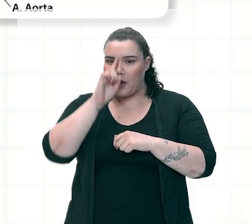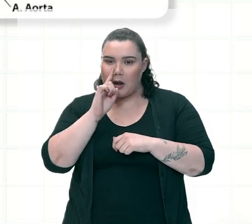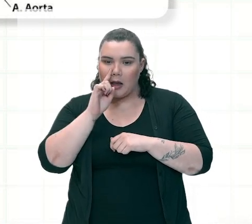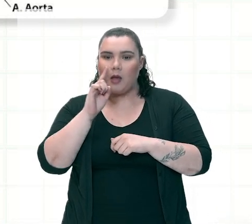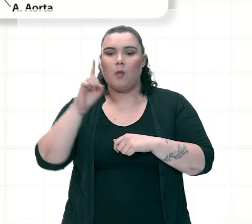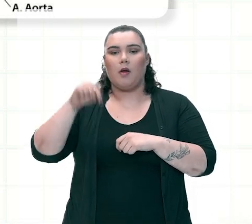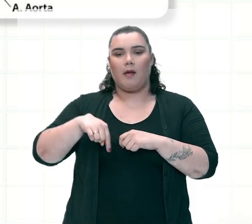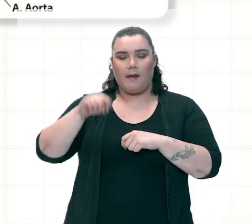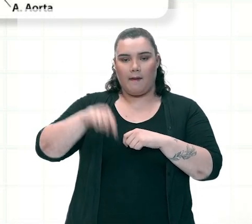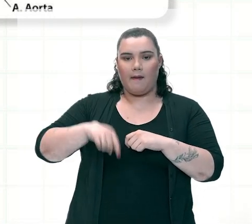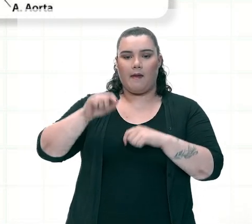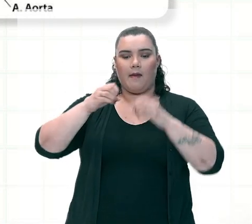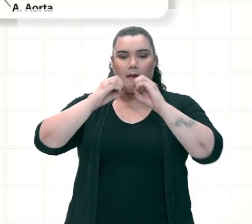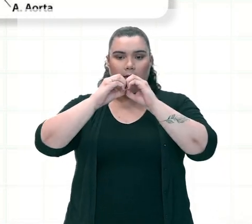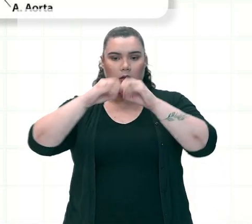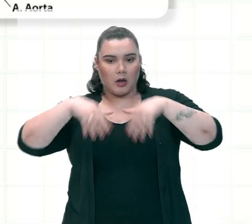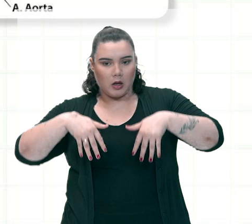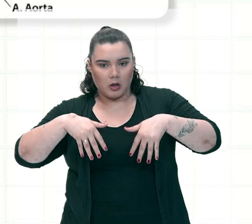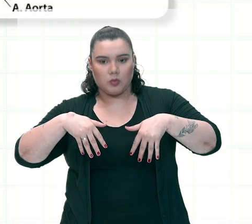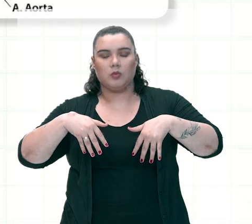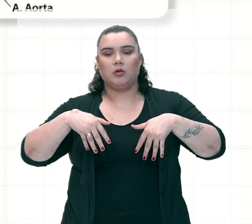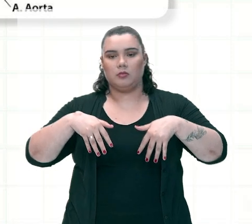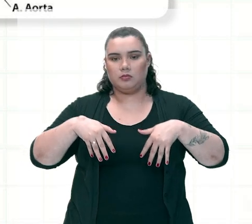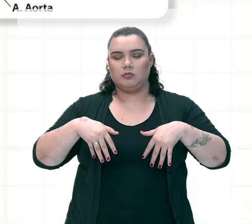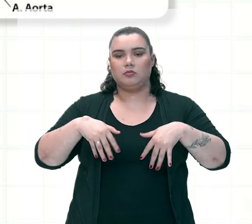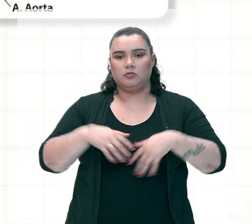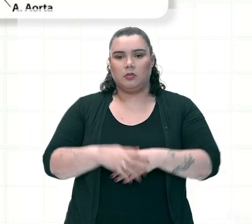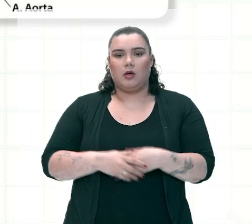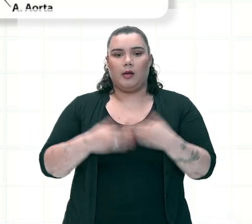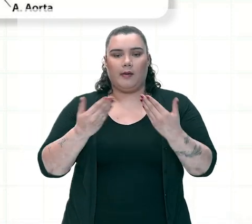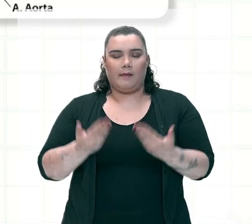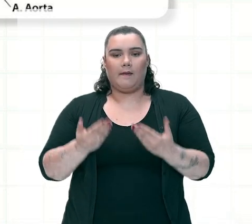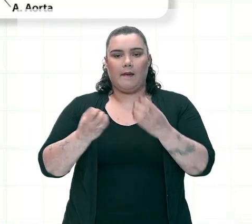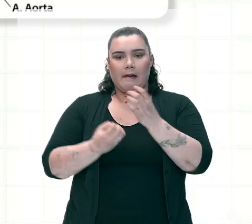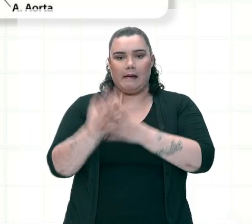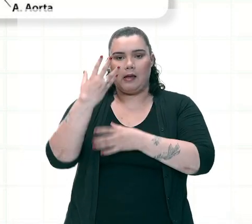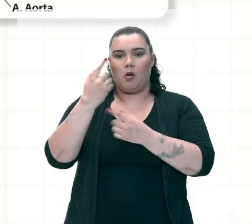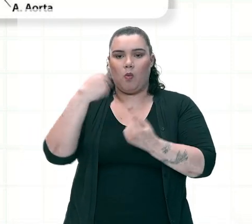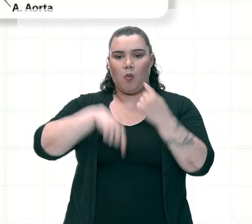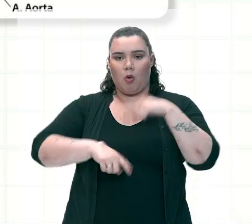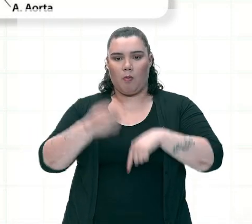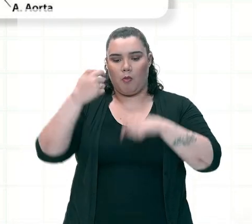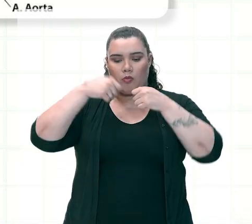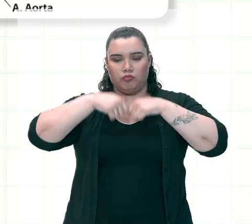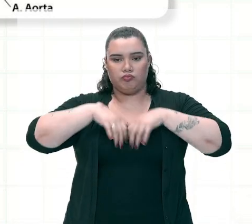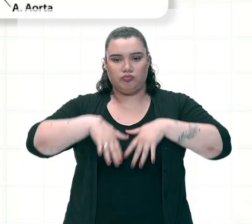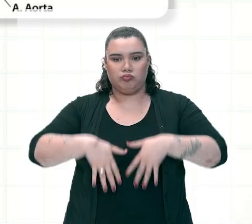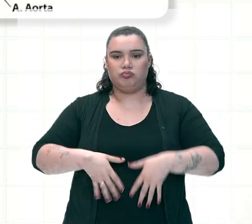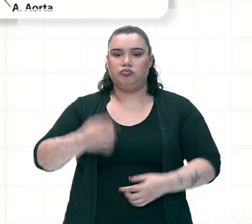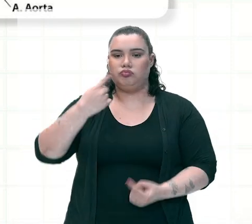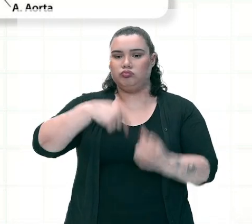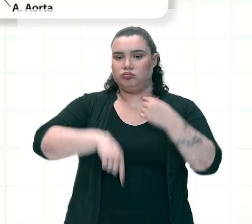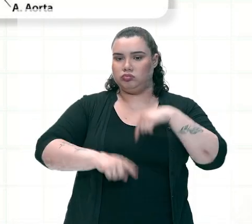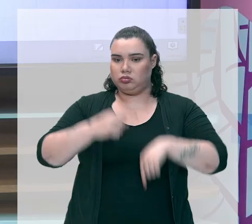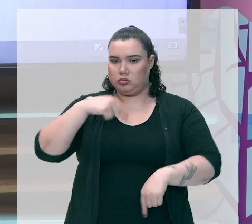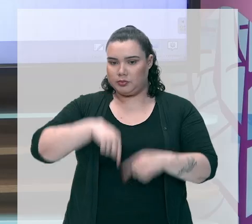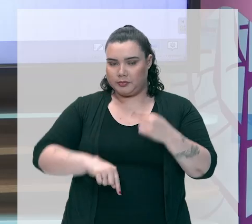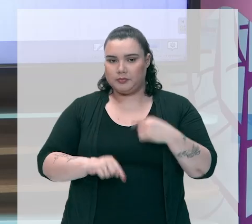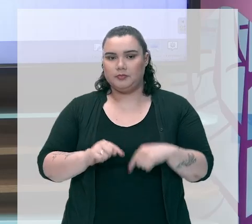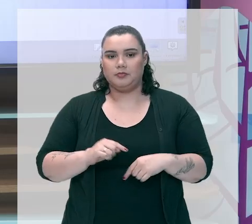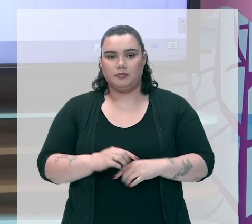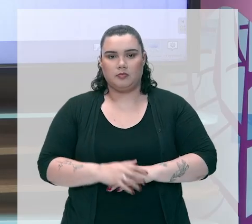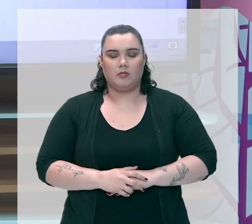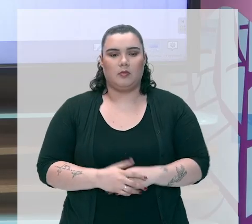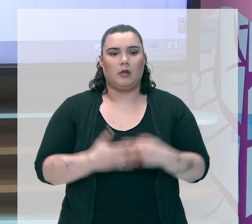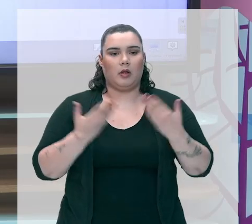aí. Então, que tem justamente como função a produção da adrenalina. E como eu falei, né, a gente iniciou